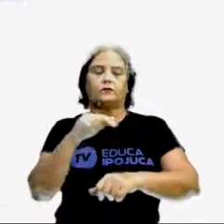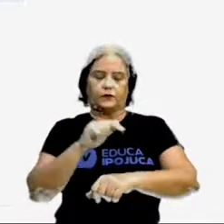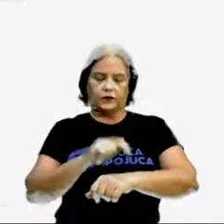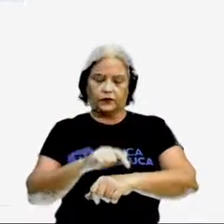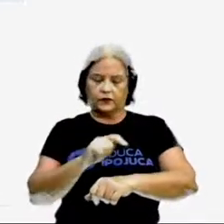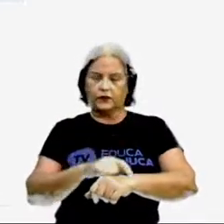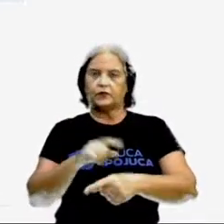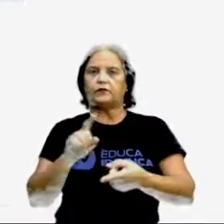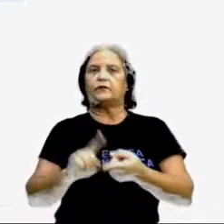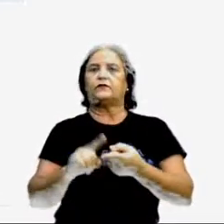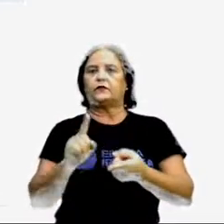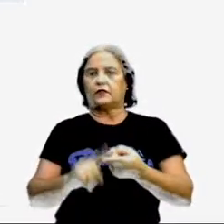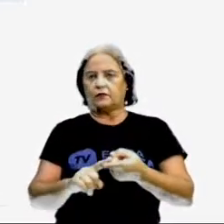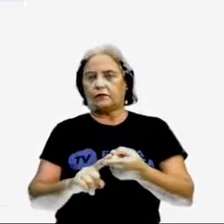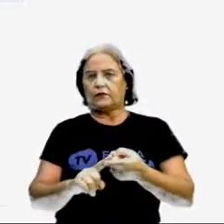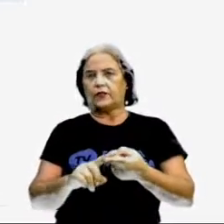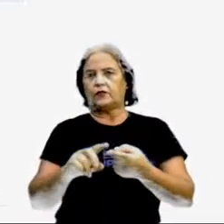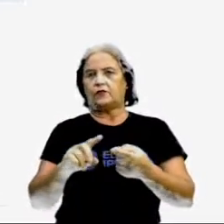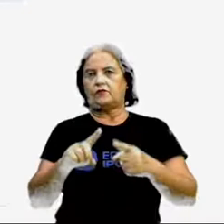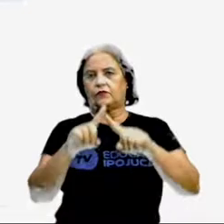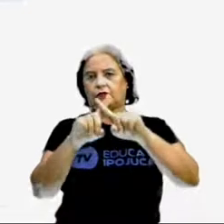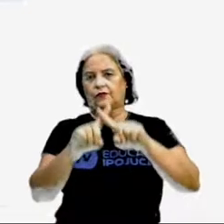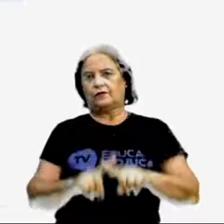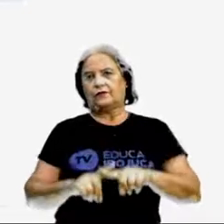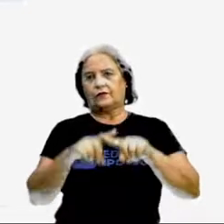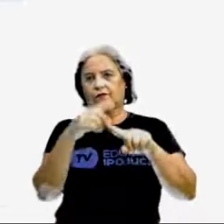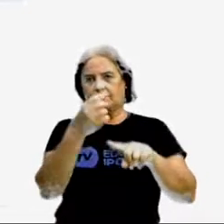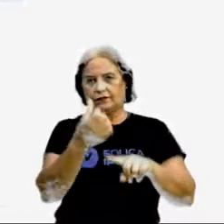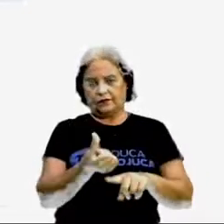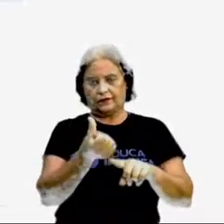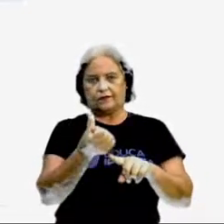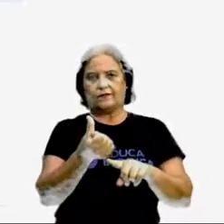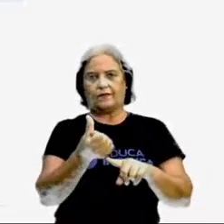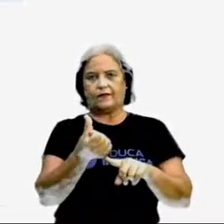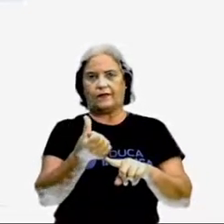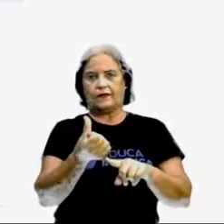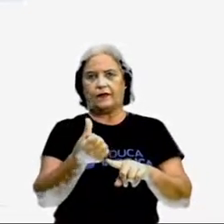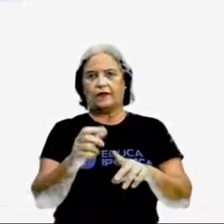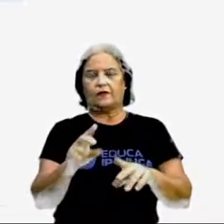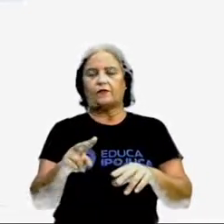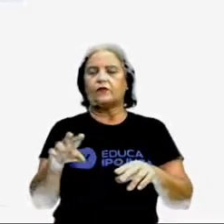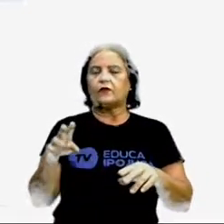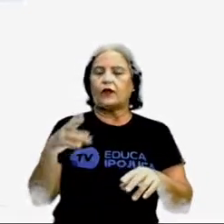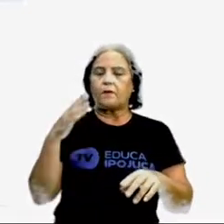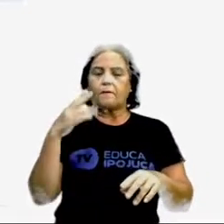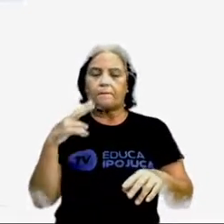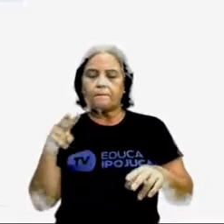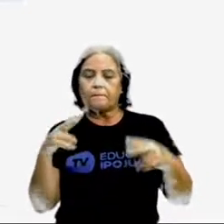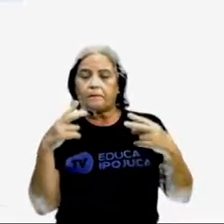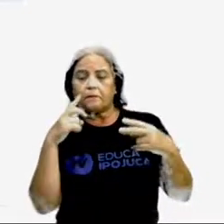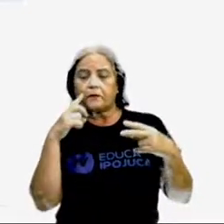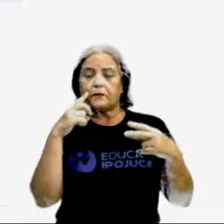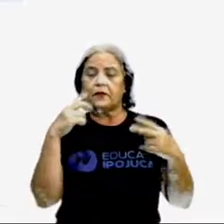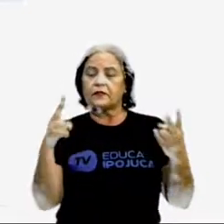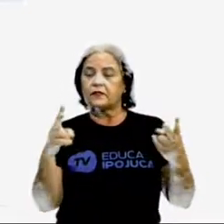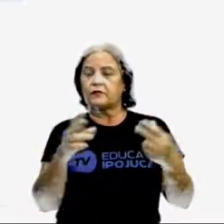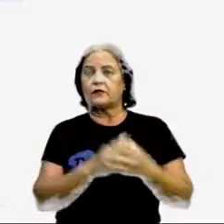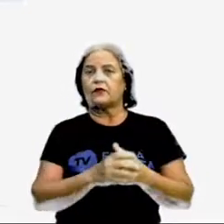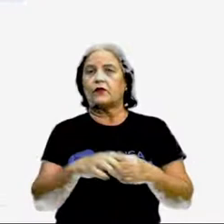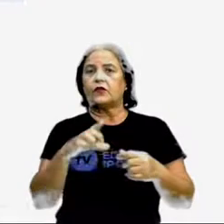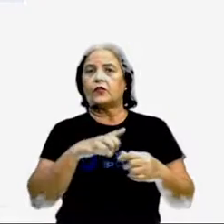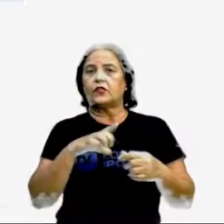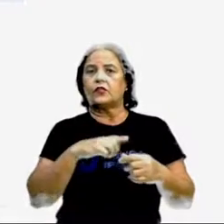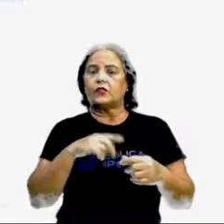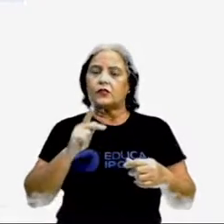foi multiplicado por 6. Olha aí o que Mariana notou. Que havia sempre uma constante